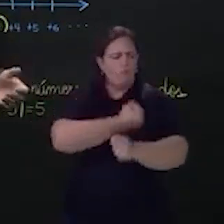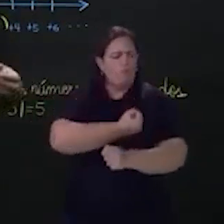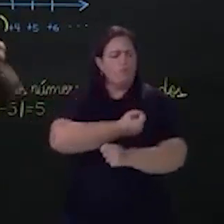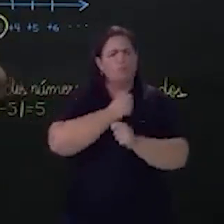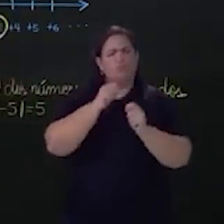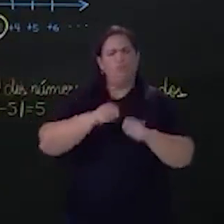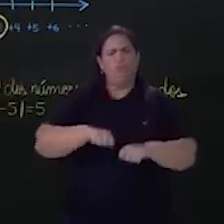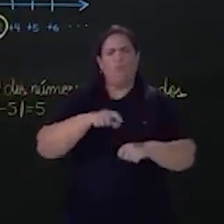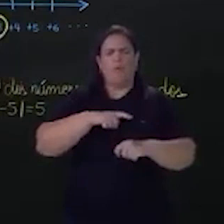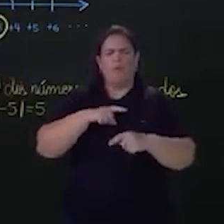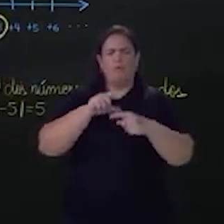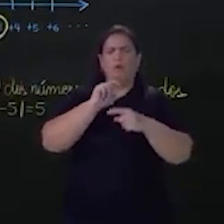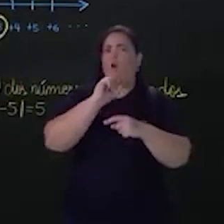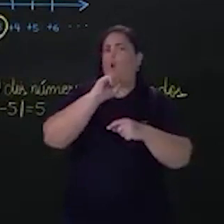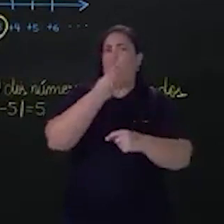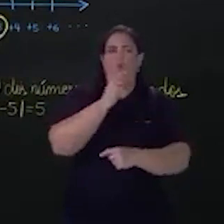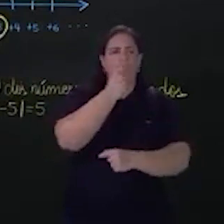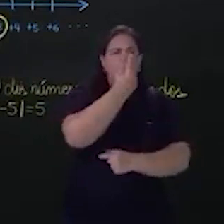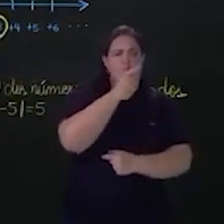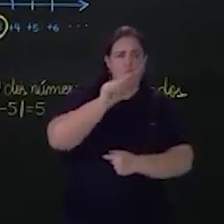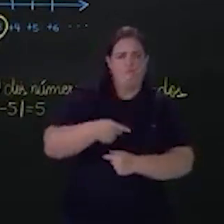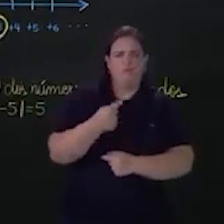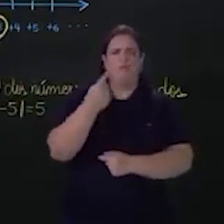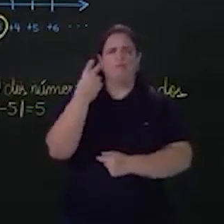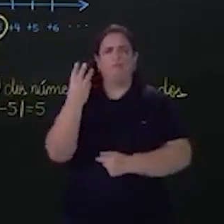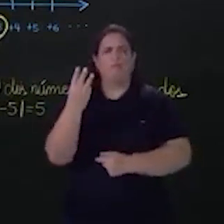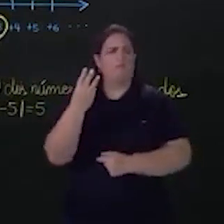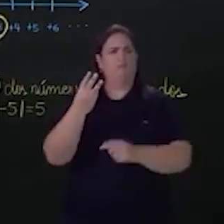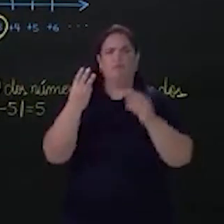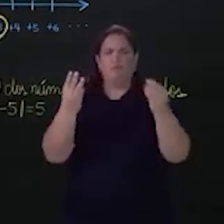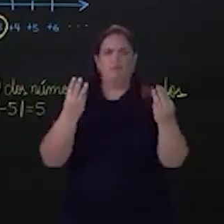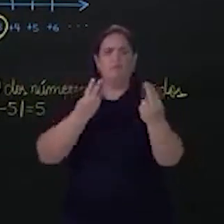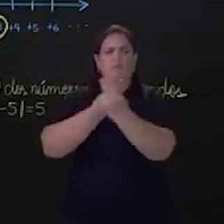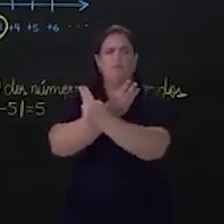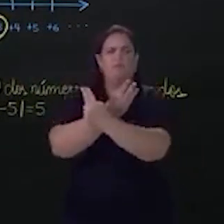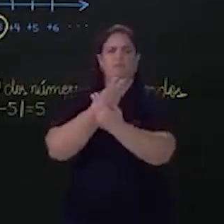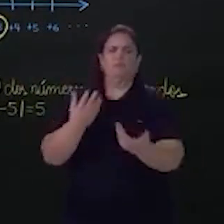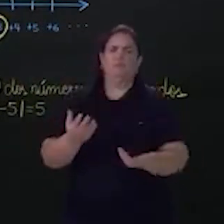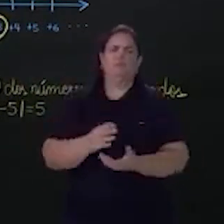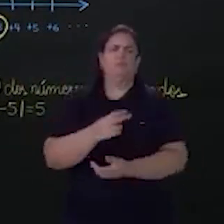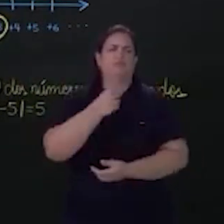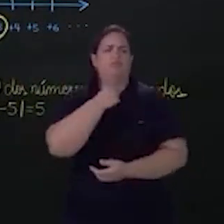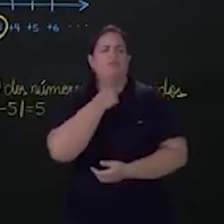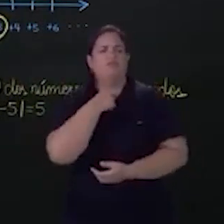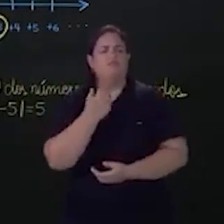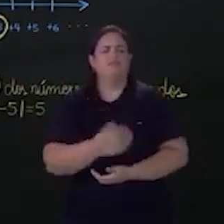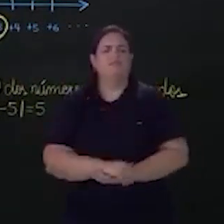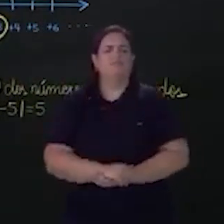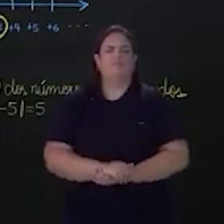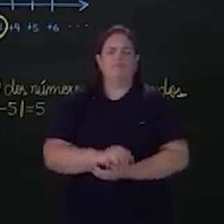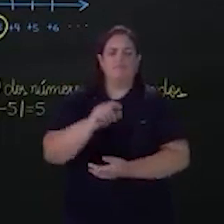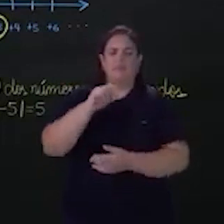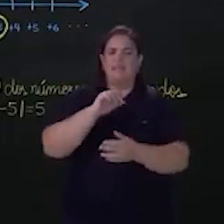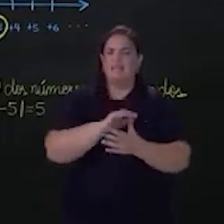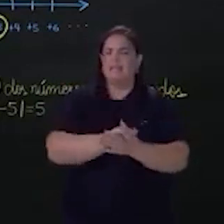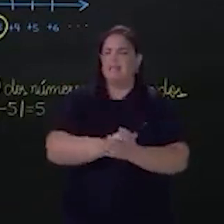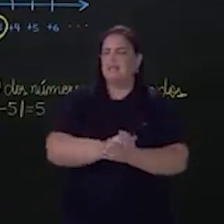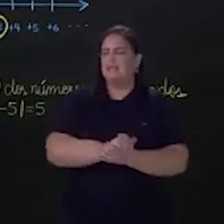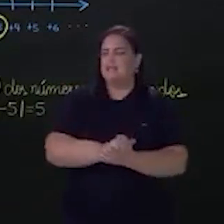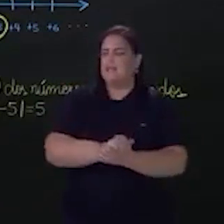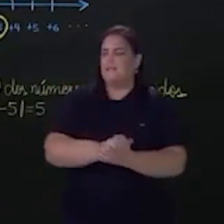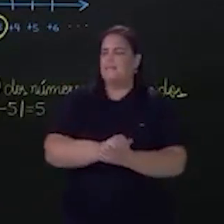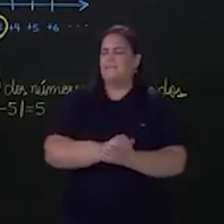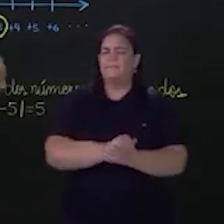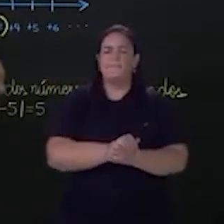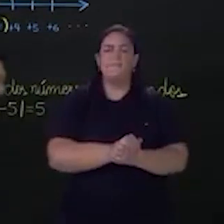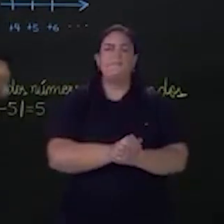de fração, mas ao inverter esse número, obrigatoriamente a fração surgirá. Legal? Então vejamos